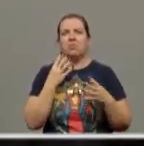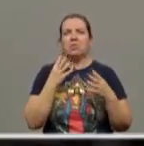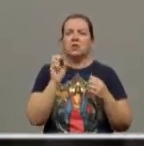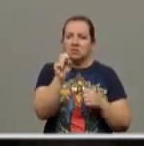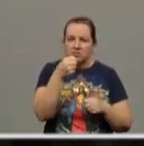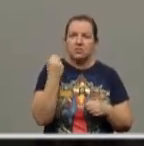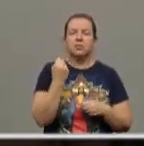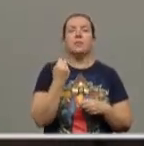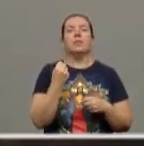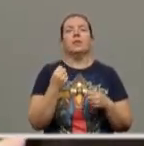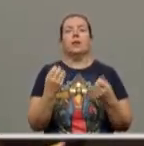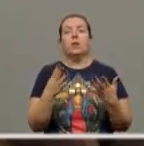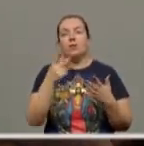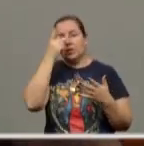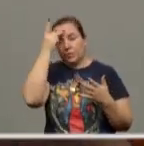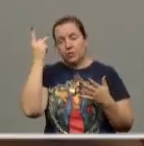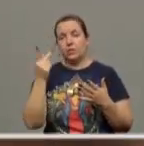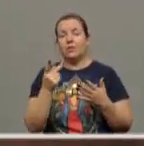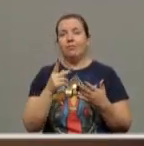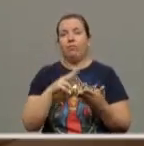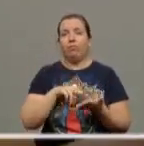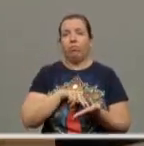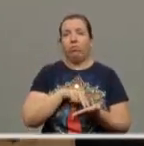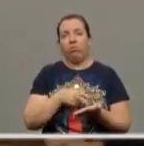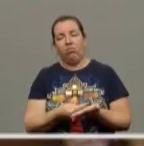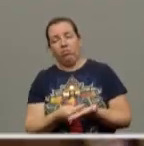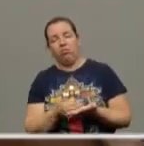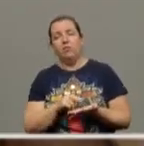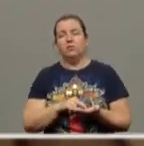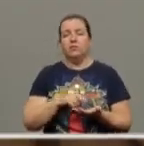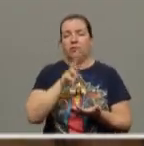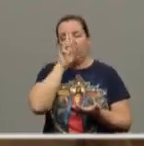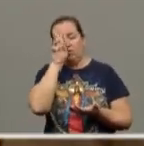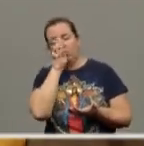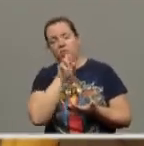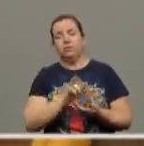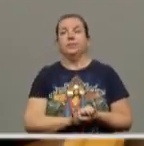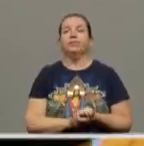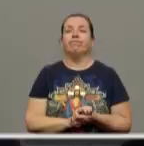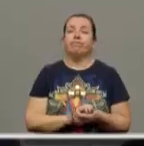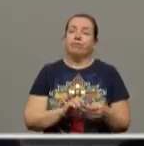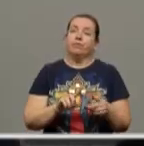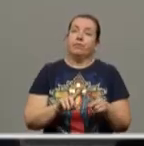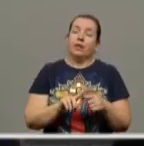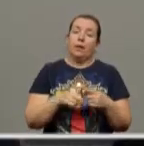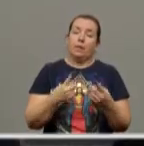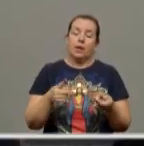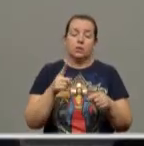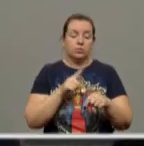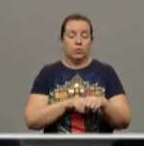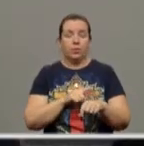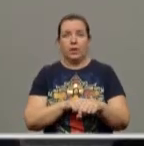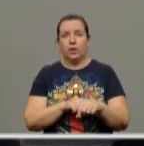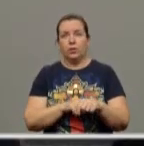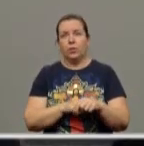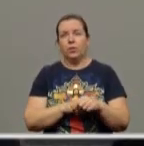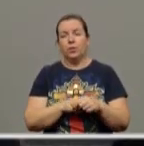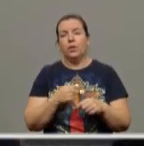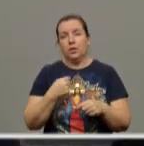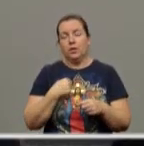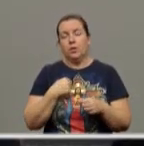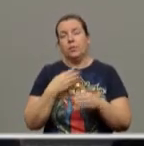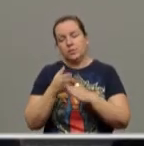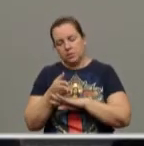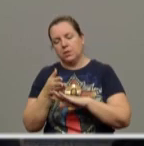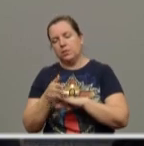ficava trêbado, caindo das pernas. Você entendeu? E aí, chegou um tempo que eu, participando ali,